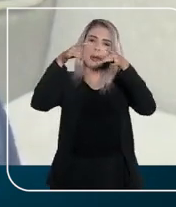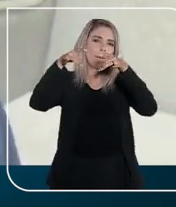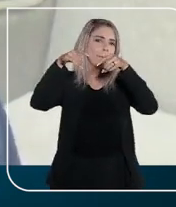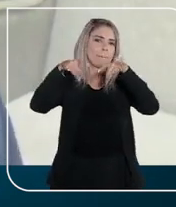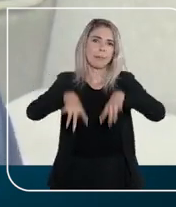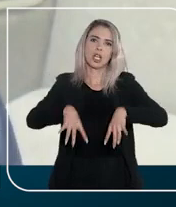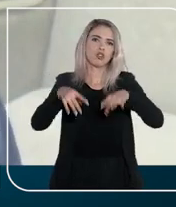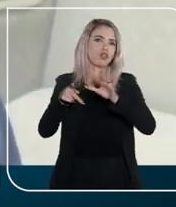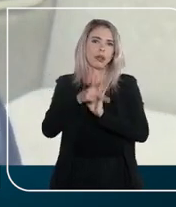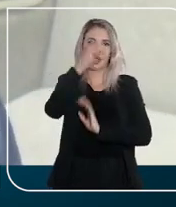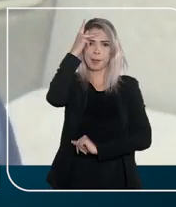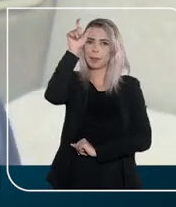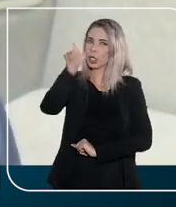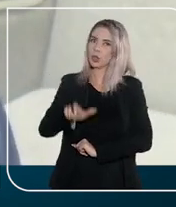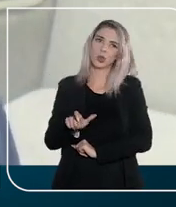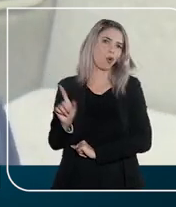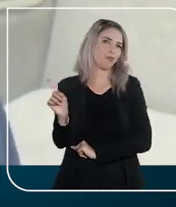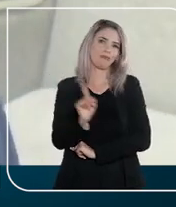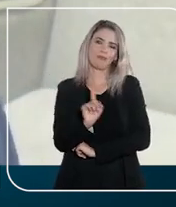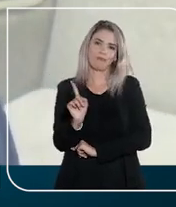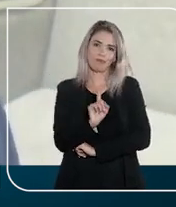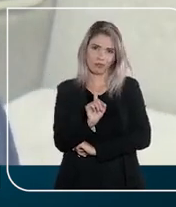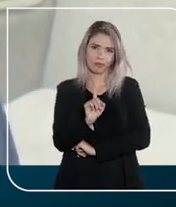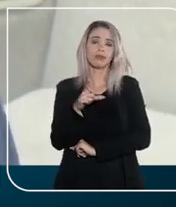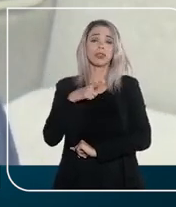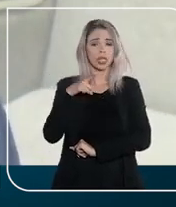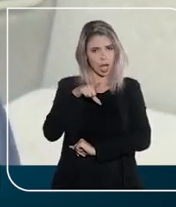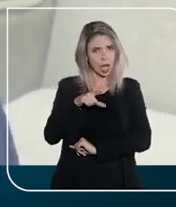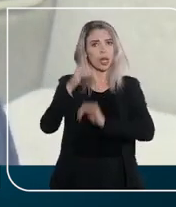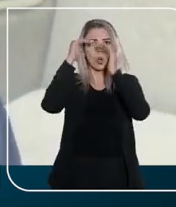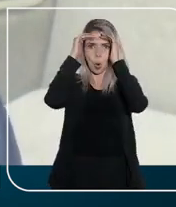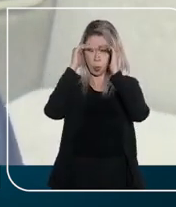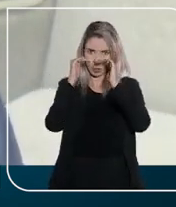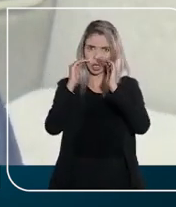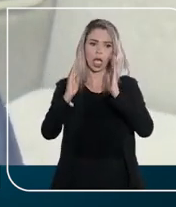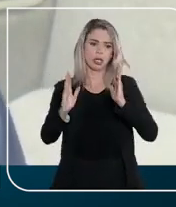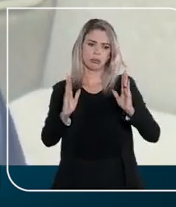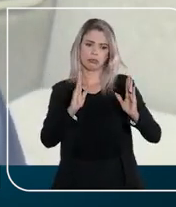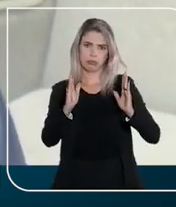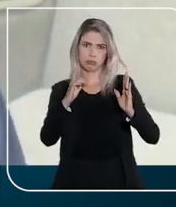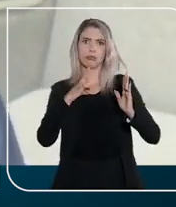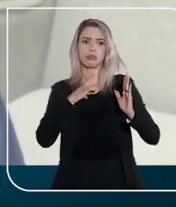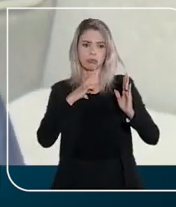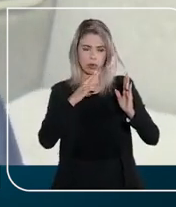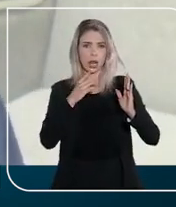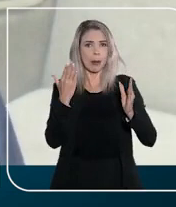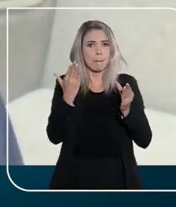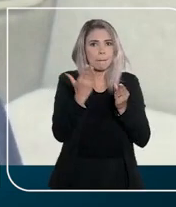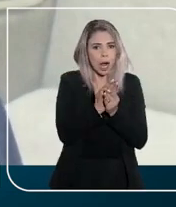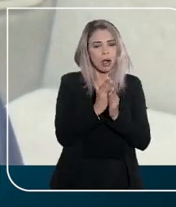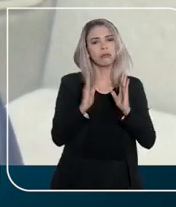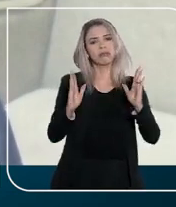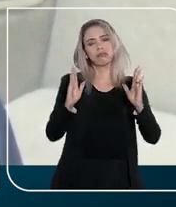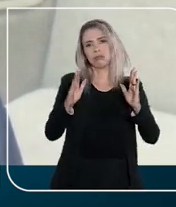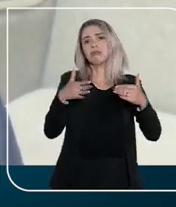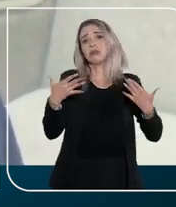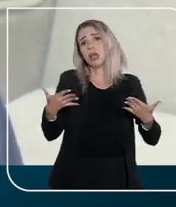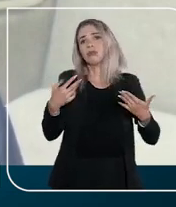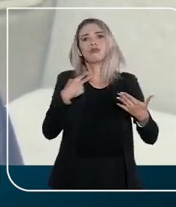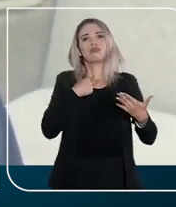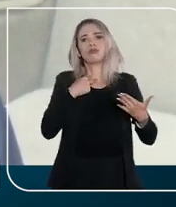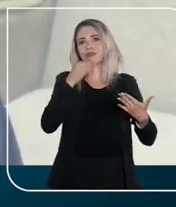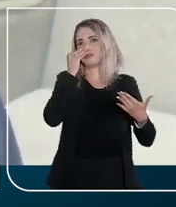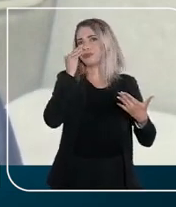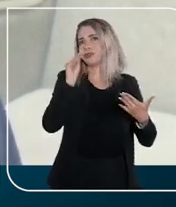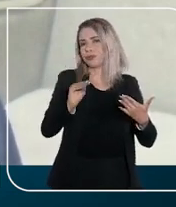os candidatos que estão agindo dentro do prazo legal para ajuizamento dessa ação constitucional.